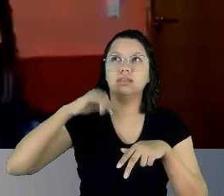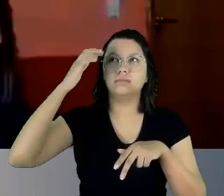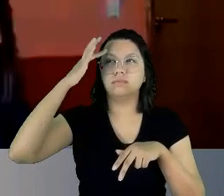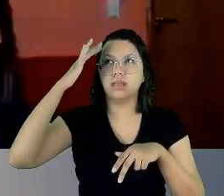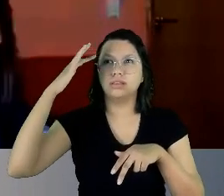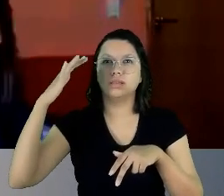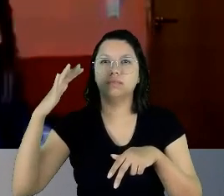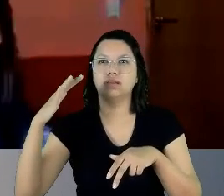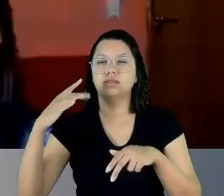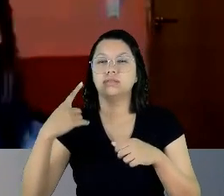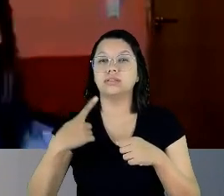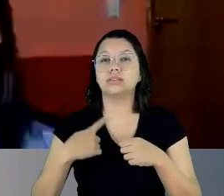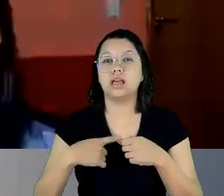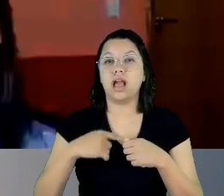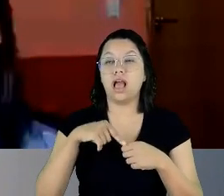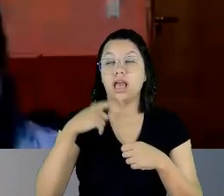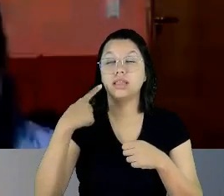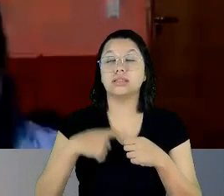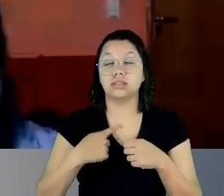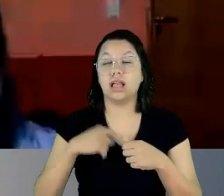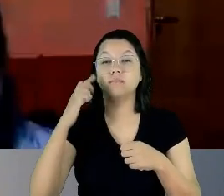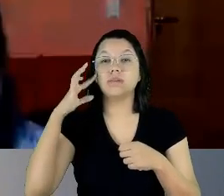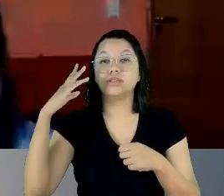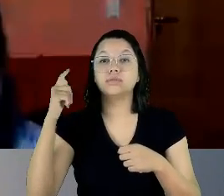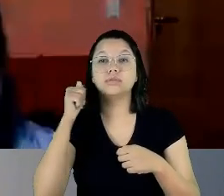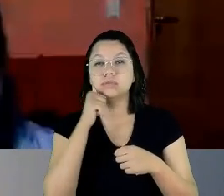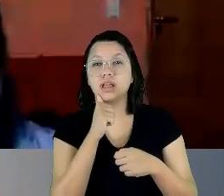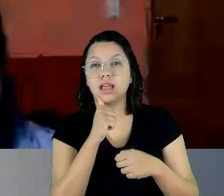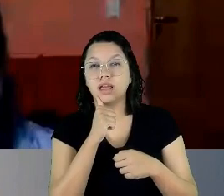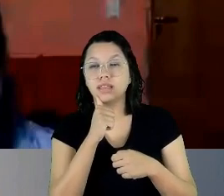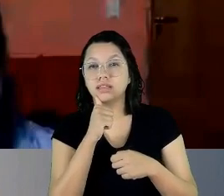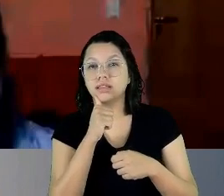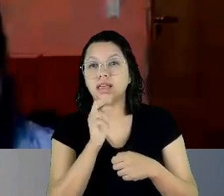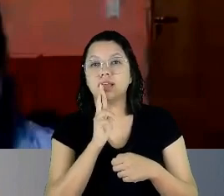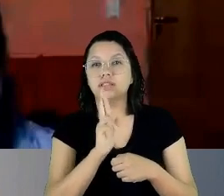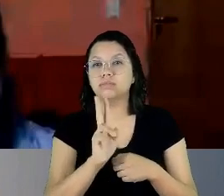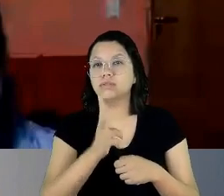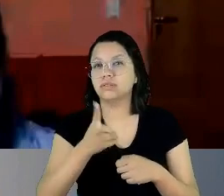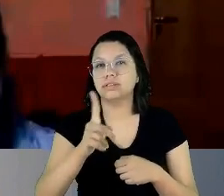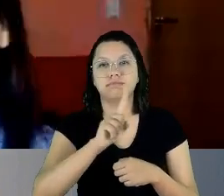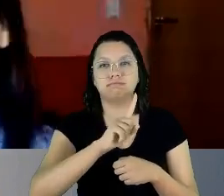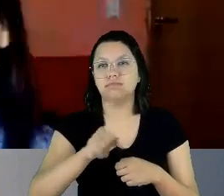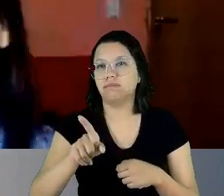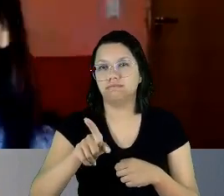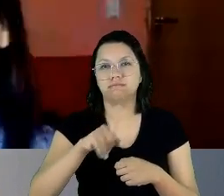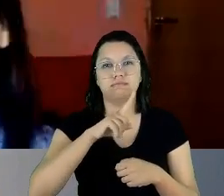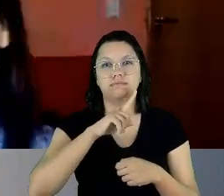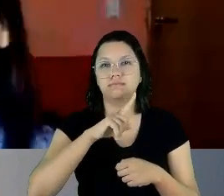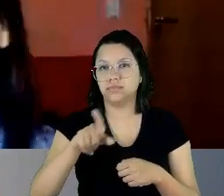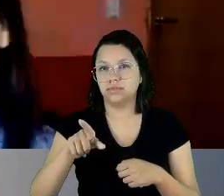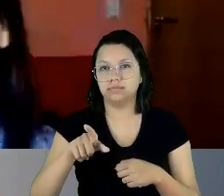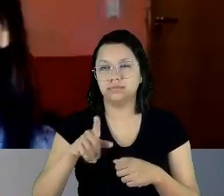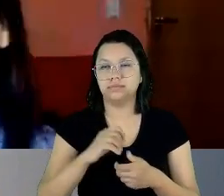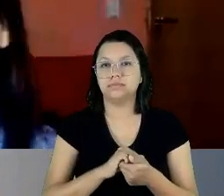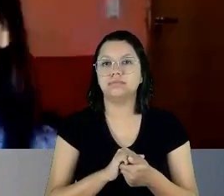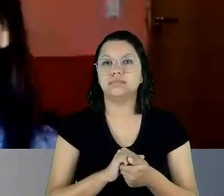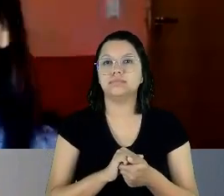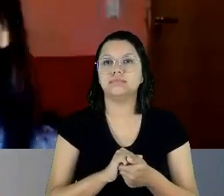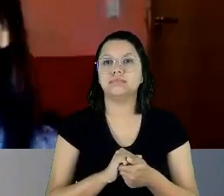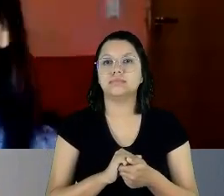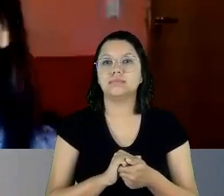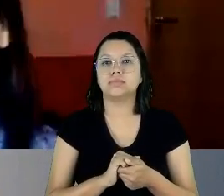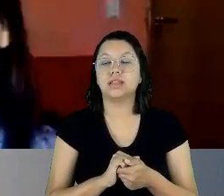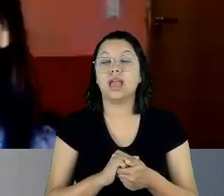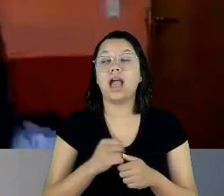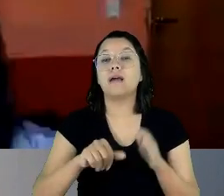para mulheres. E a resposta é não para as duas perguntas, né? Na verdade, a resposta é sempre uma pergunta para a primeira e não para a segunda. A